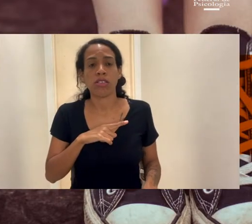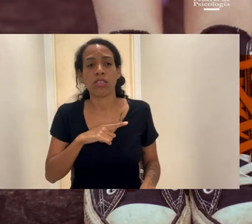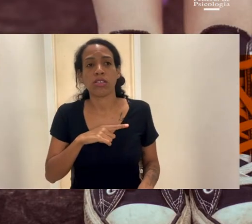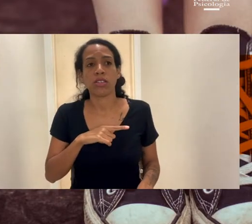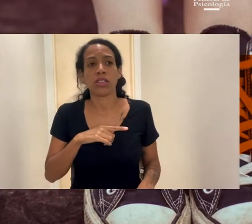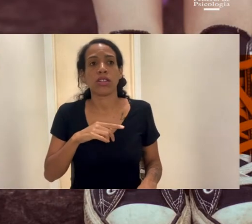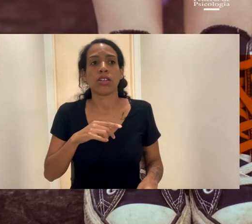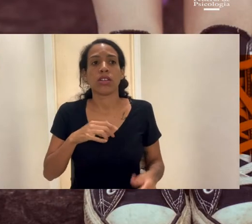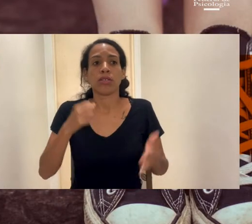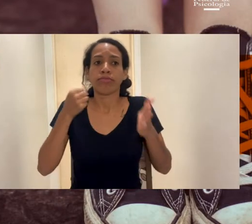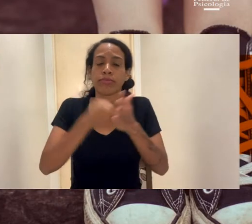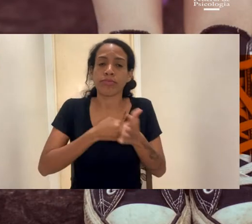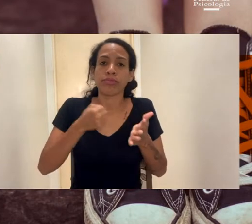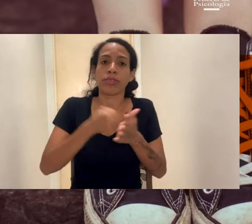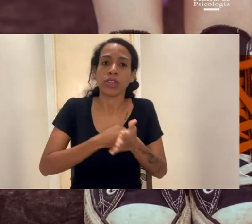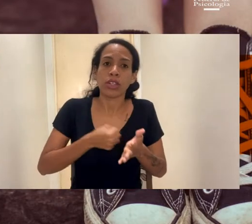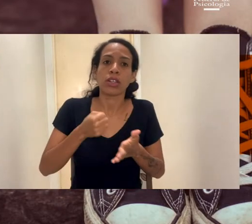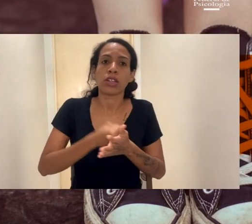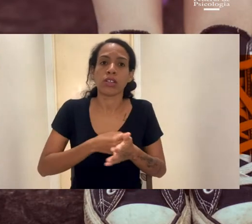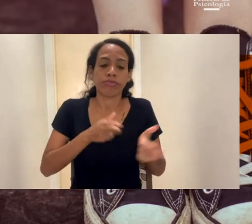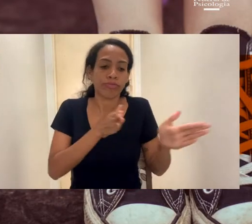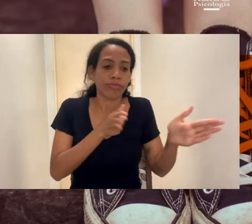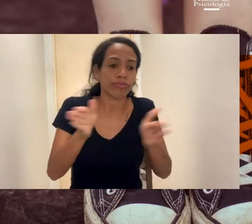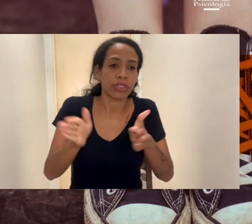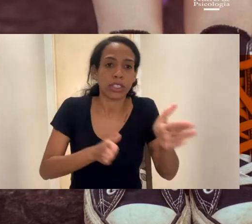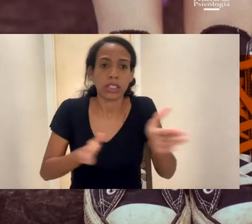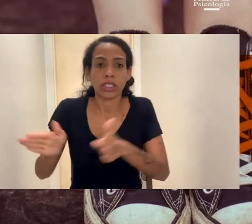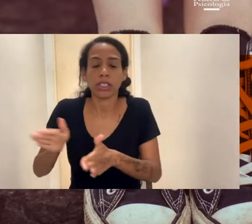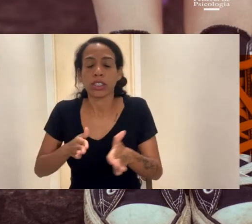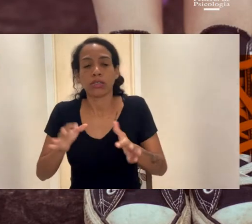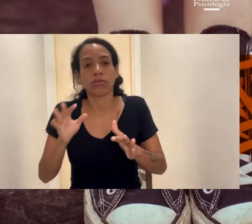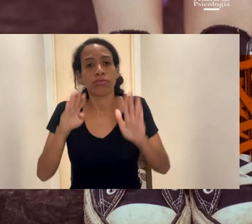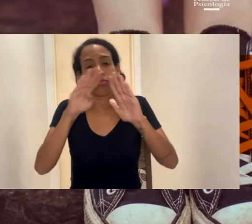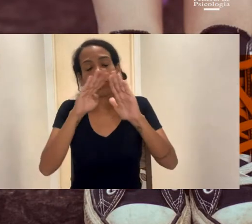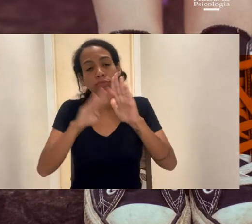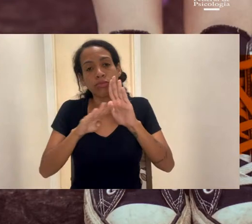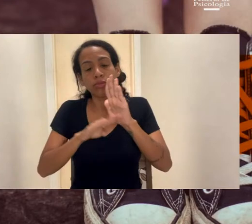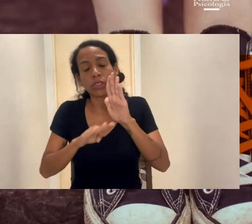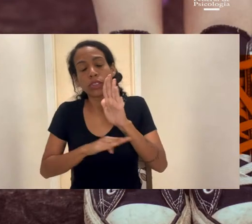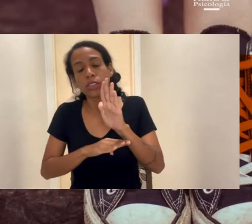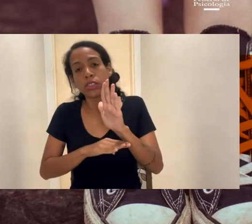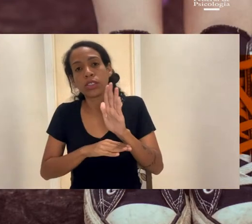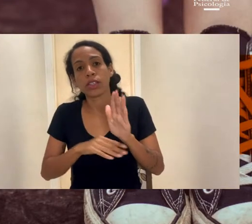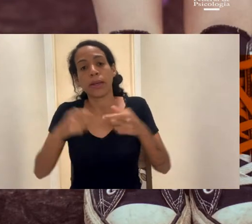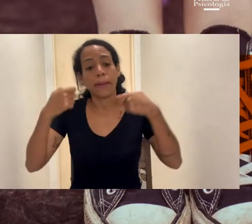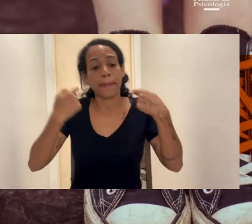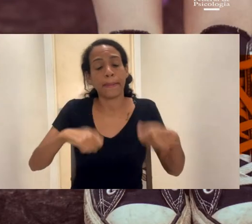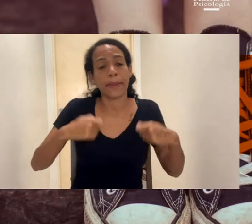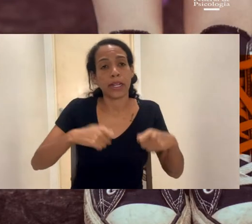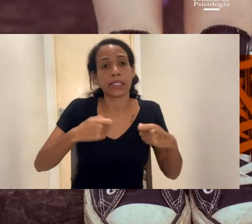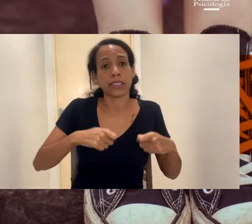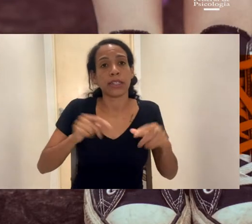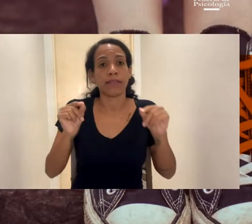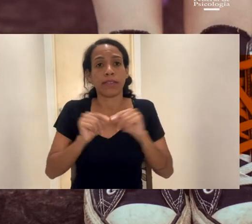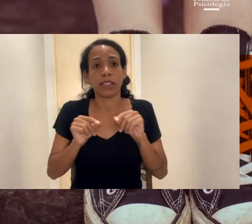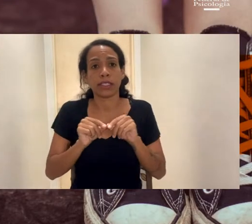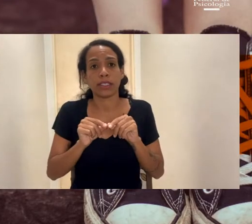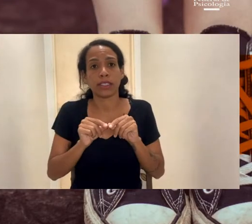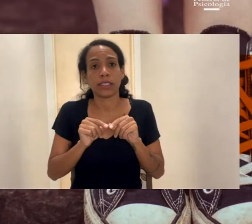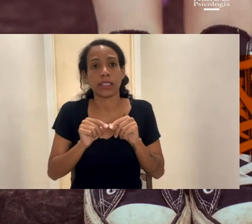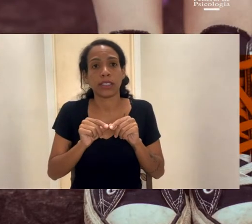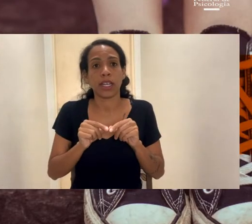mutáveis, né, e que norteiam o planejamento das ações que precisam ser realizadas para que